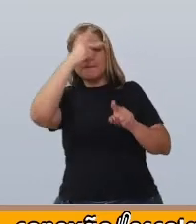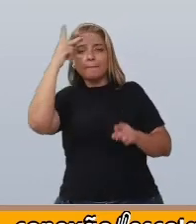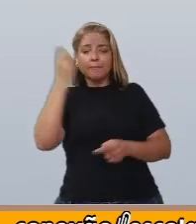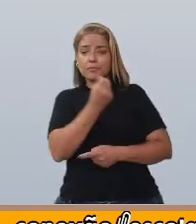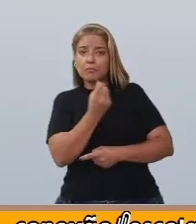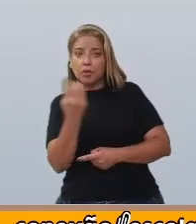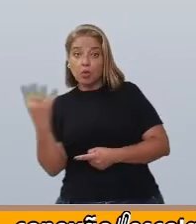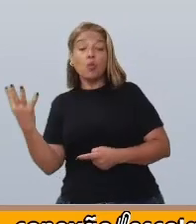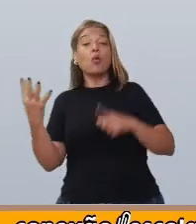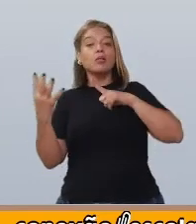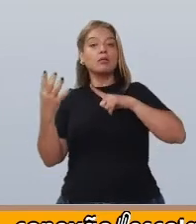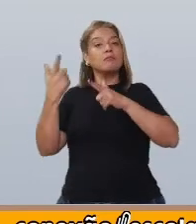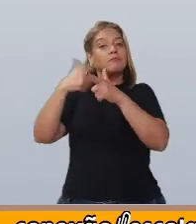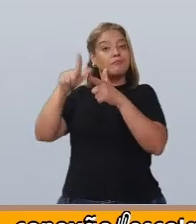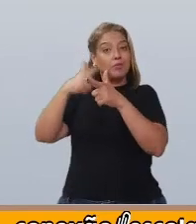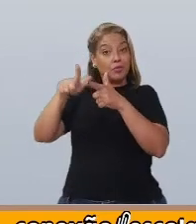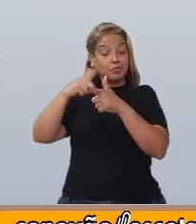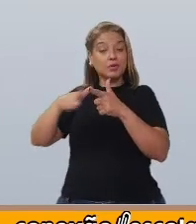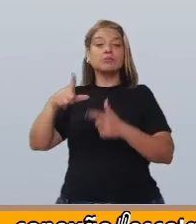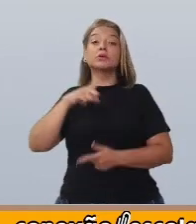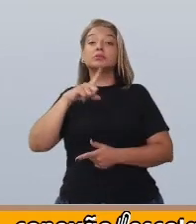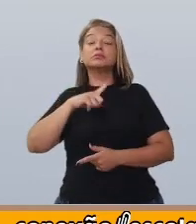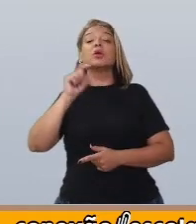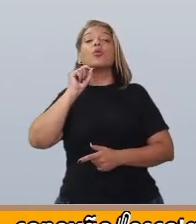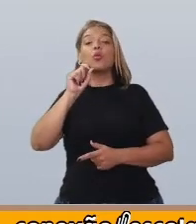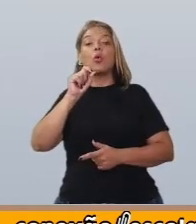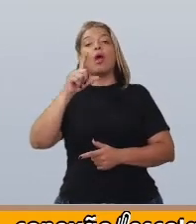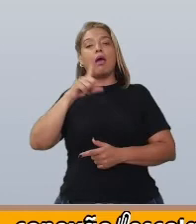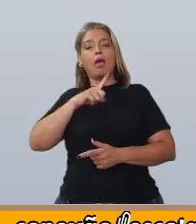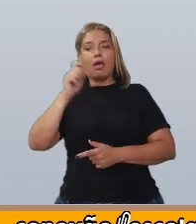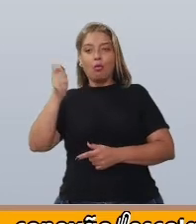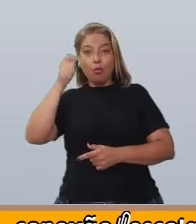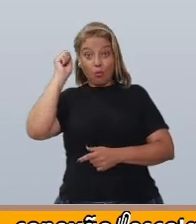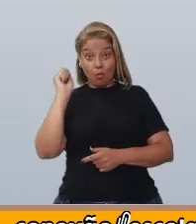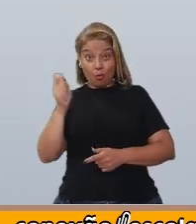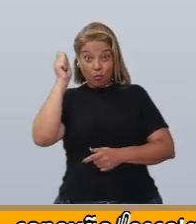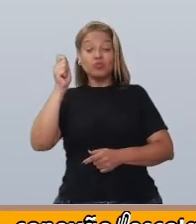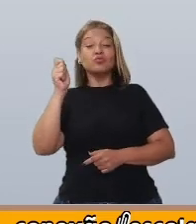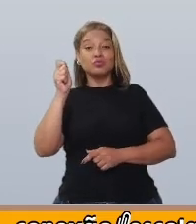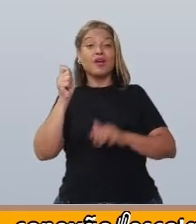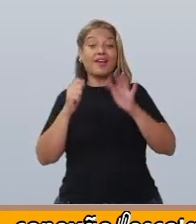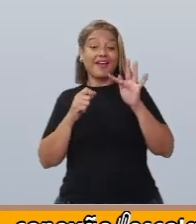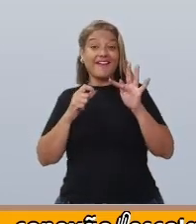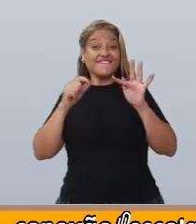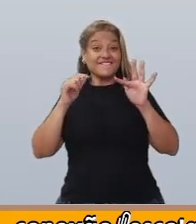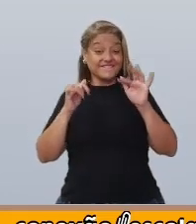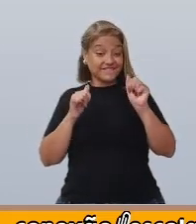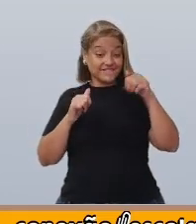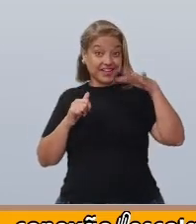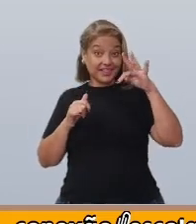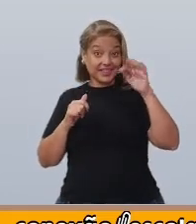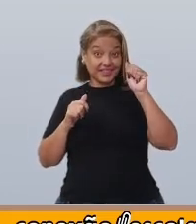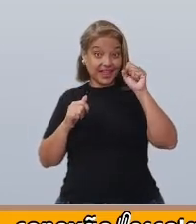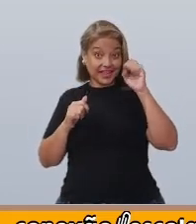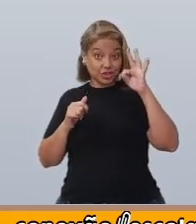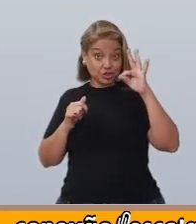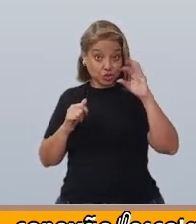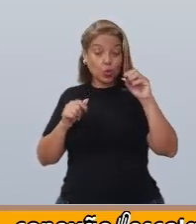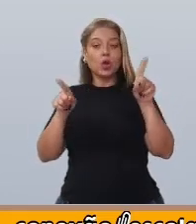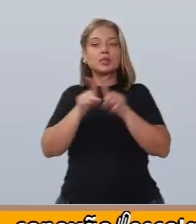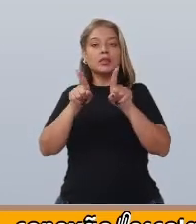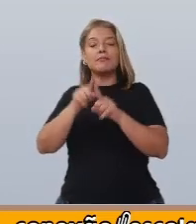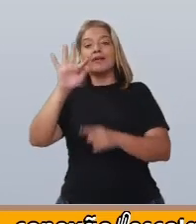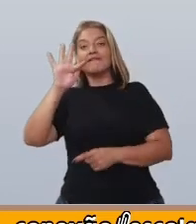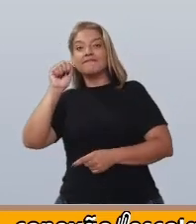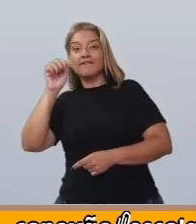conflito. Subdivide-se em conto fantástico e conto de fada. Foi o que nós estudamos. Vamos